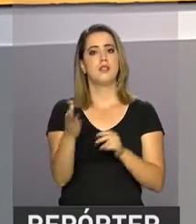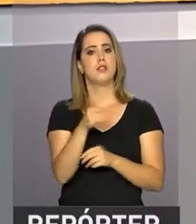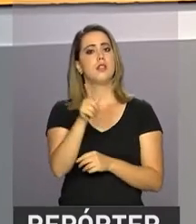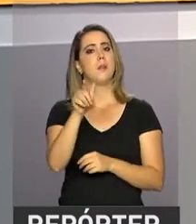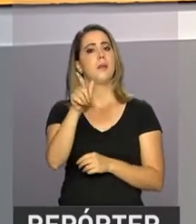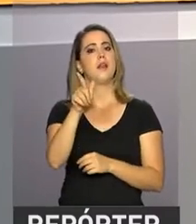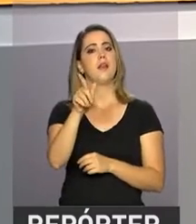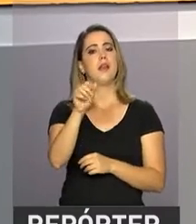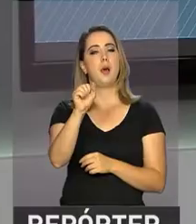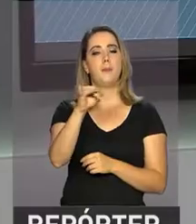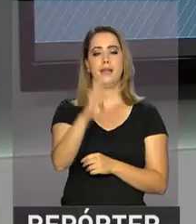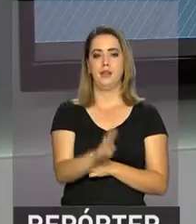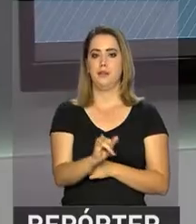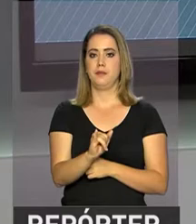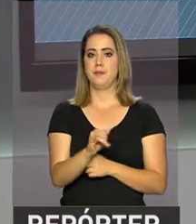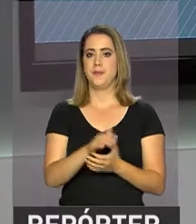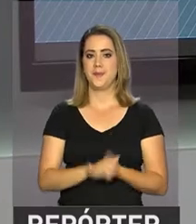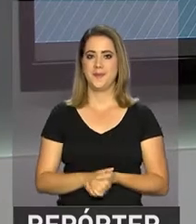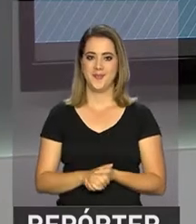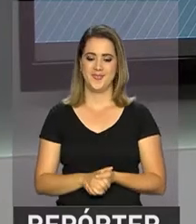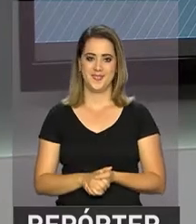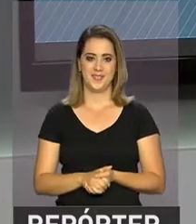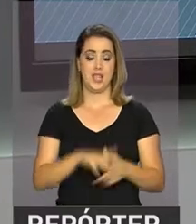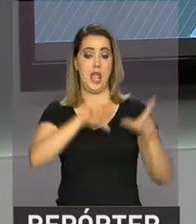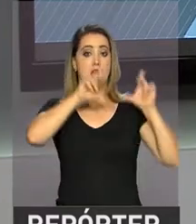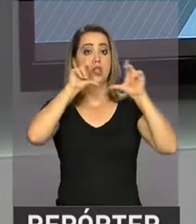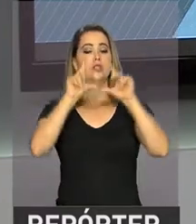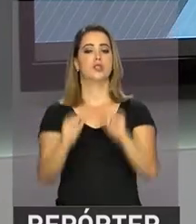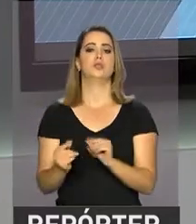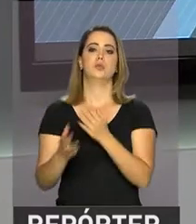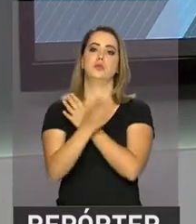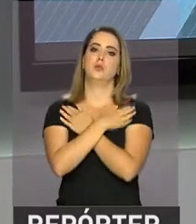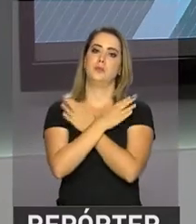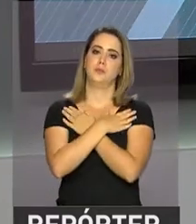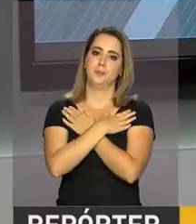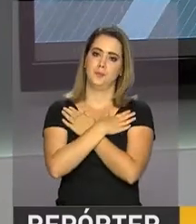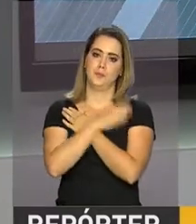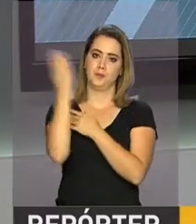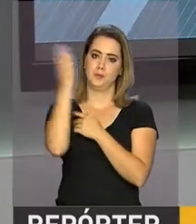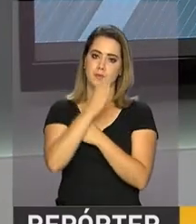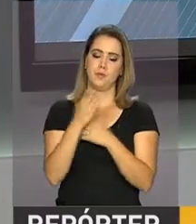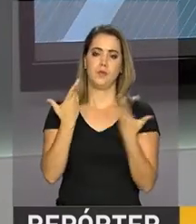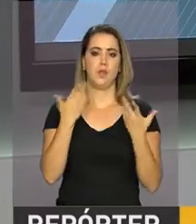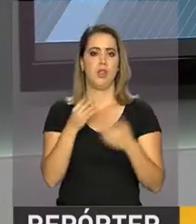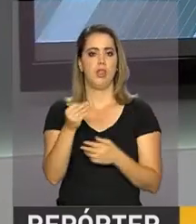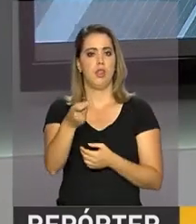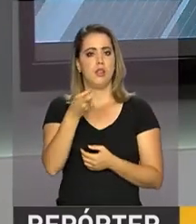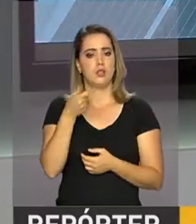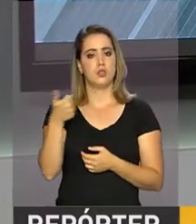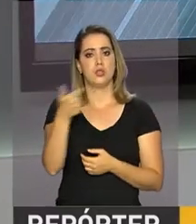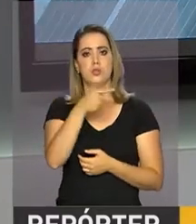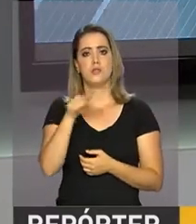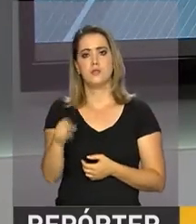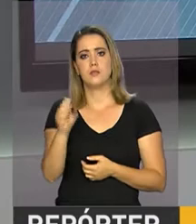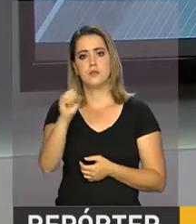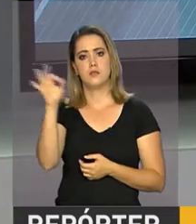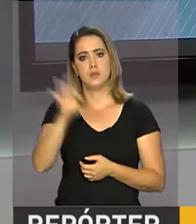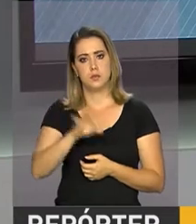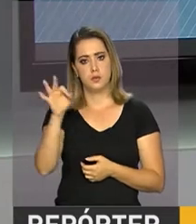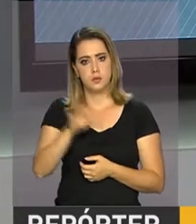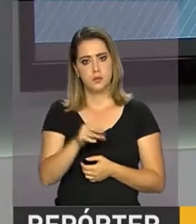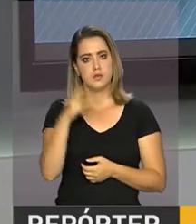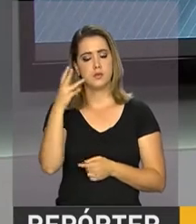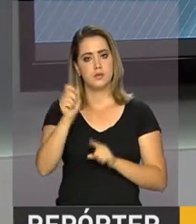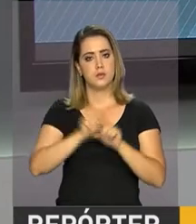gabriela mendes queda no desemprego no brasil a taxa ficou em 12,8 por cento no trimestre